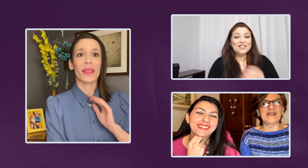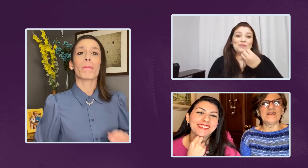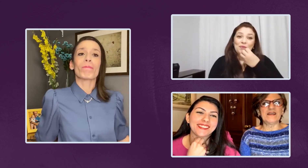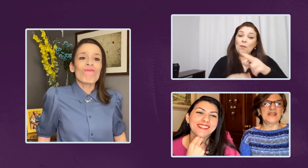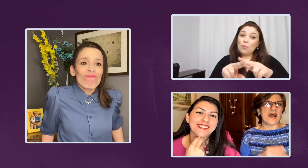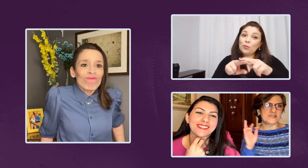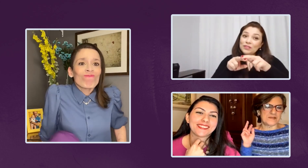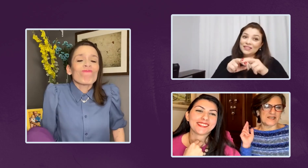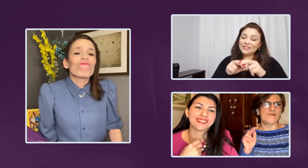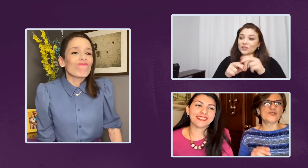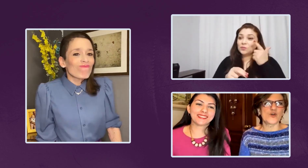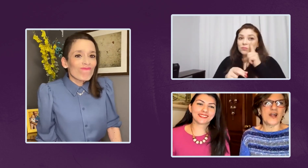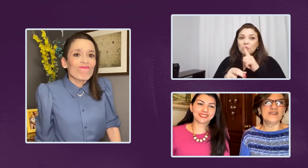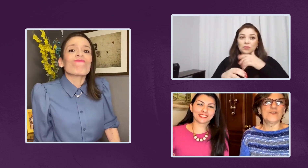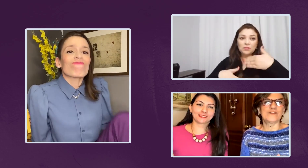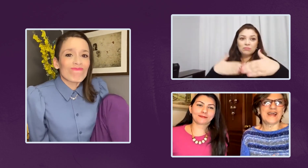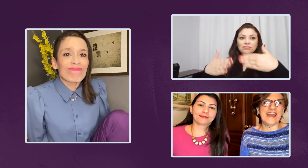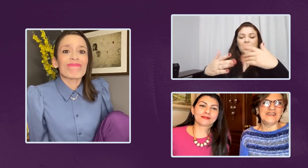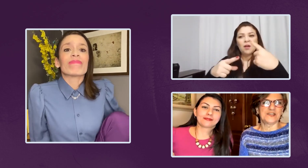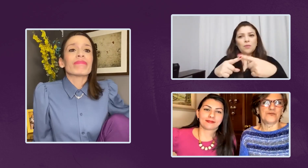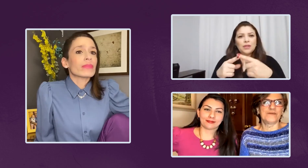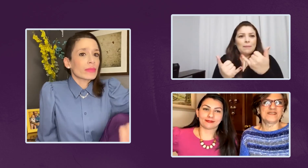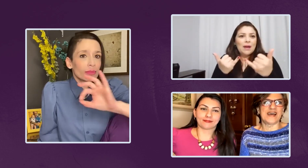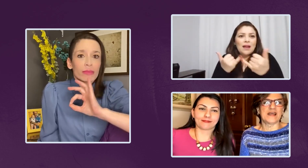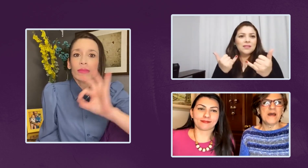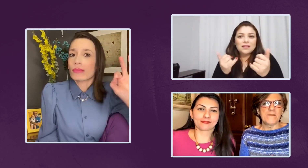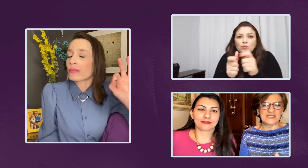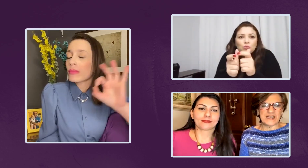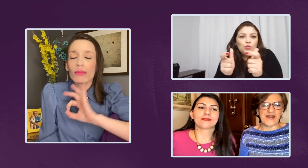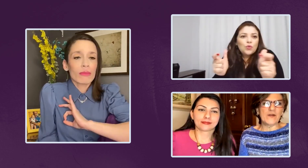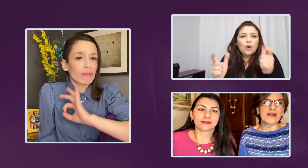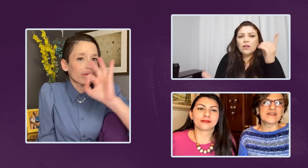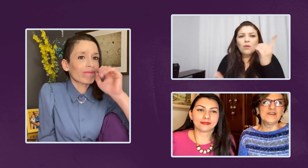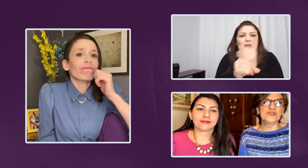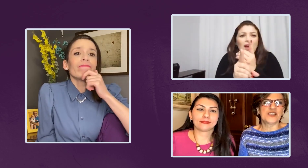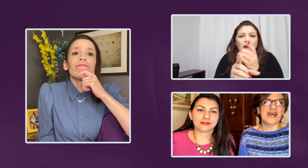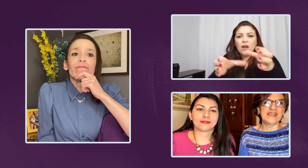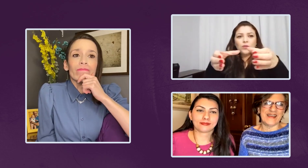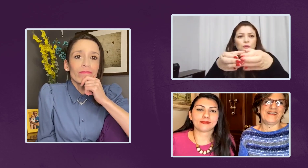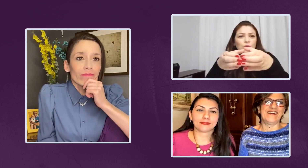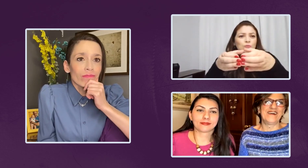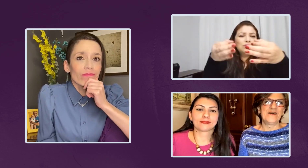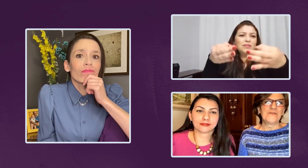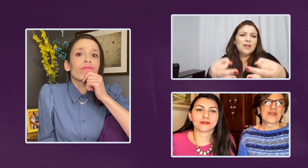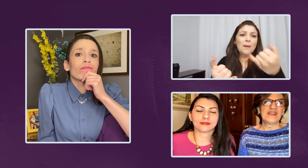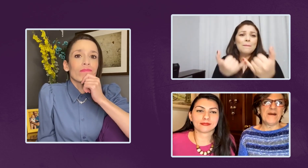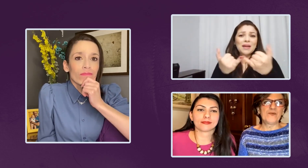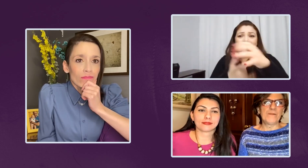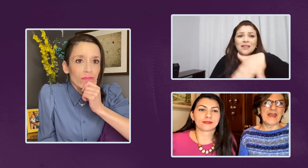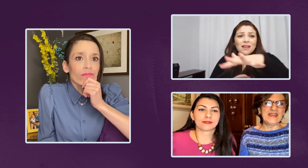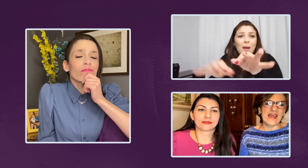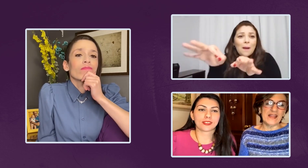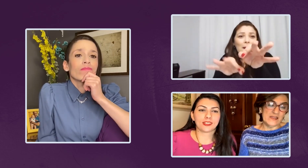ela, entre aspas, levou sorte de encontrar essa turma exata. Parece que estava aguardando a chegada dela, né?